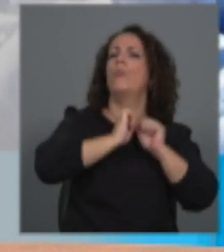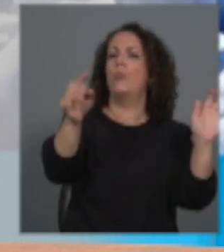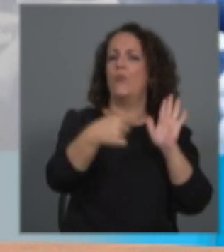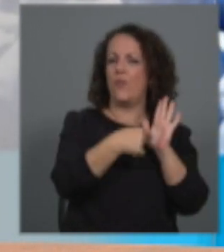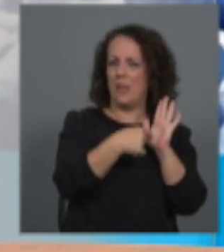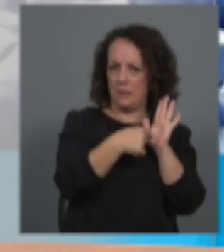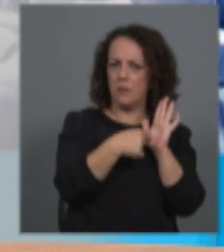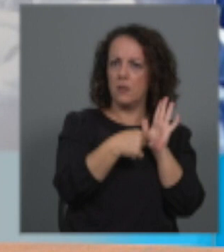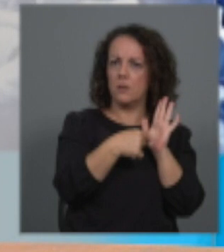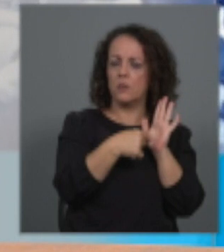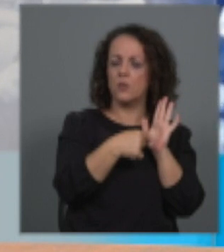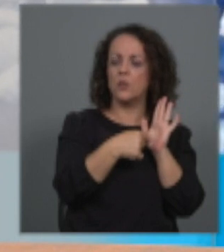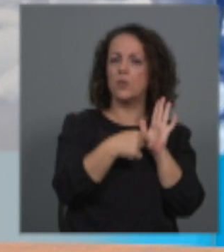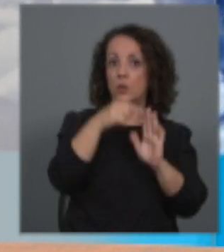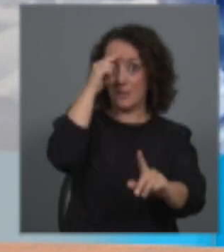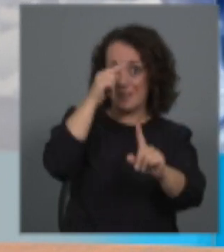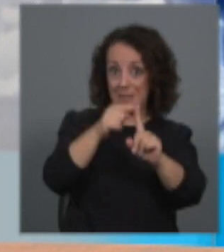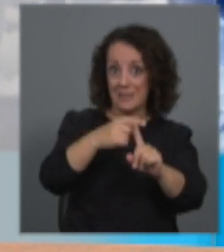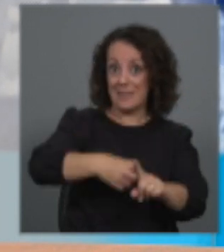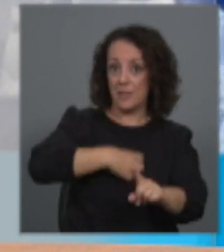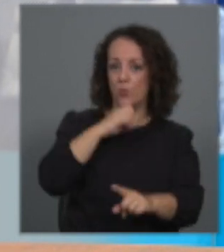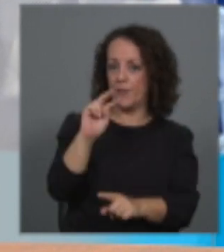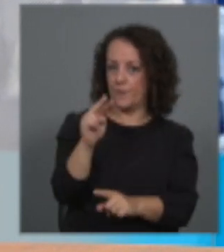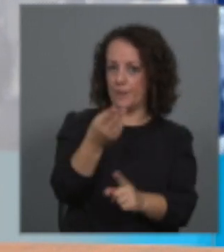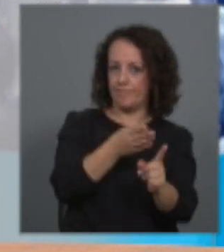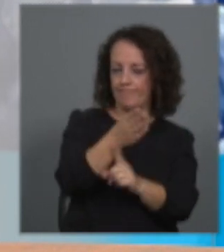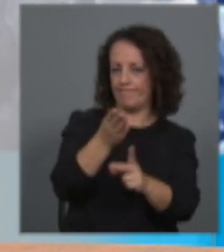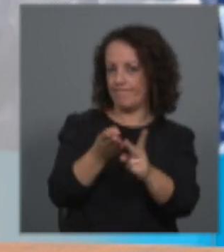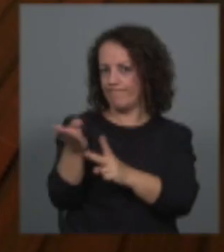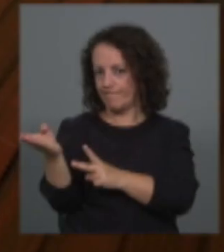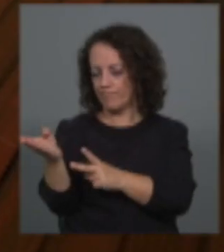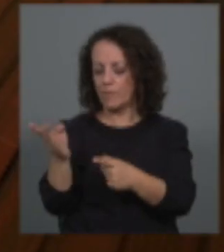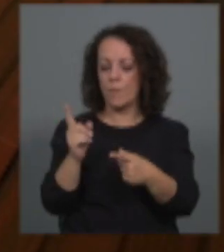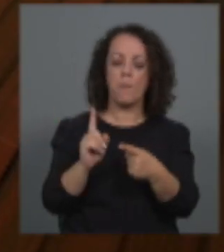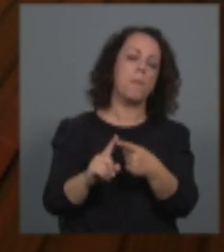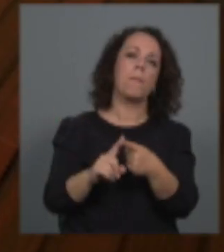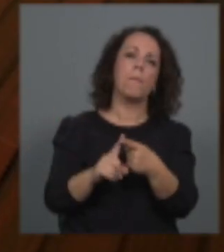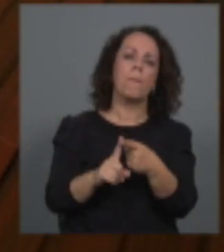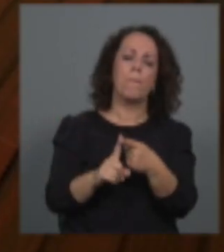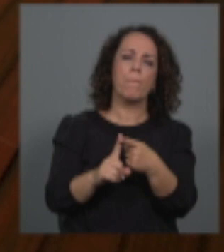eram em dois sentidos. No sentido de